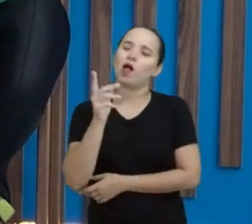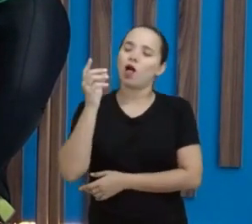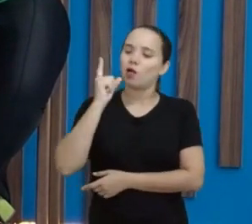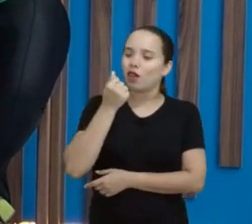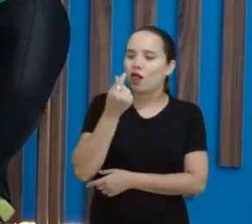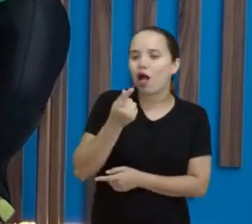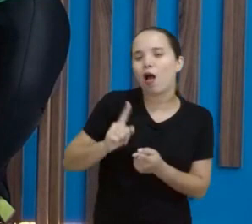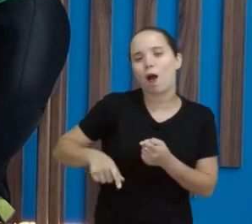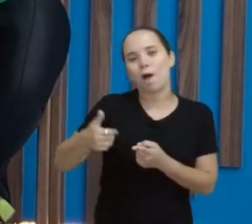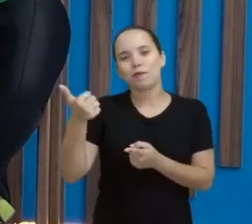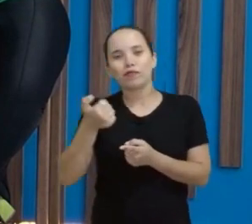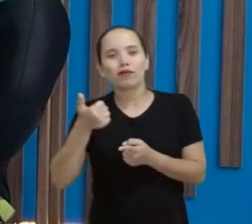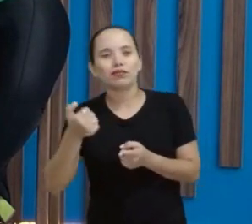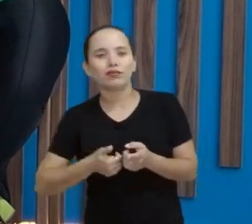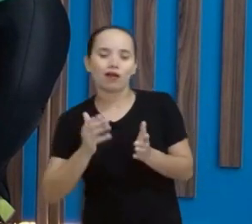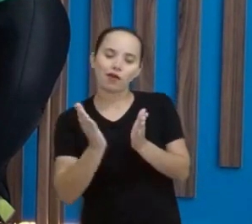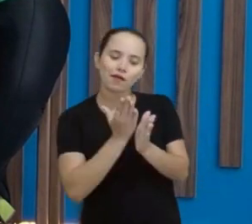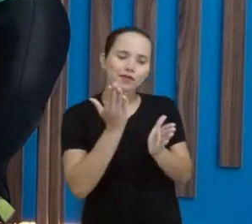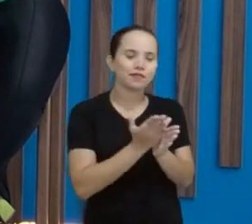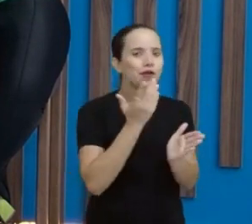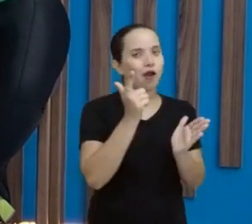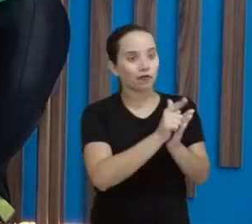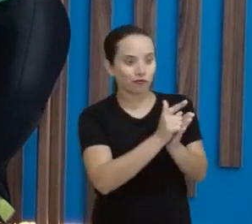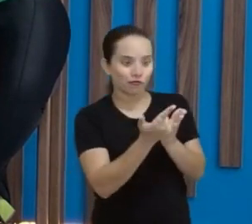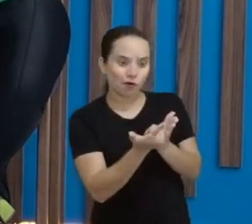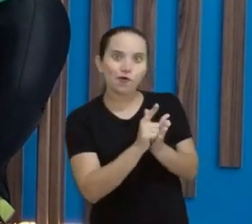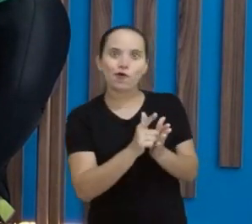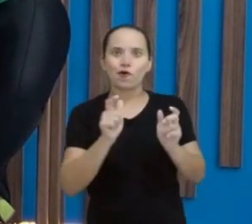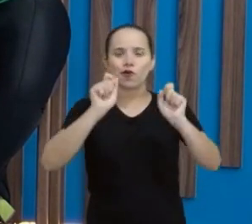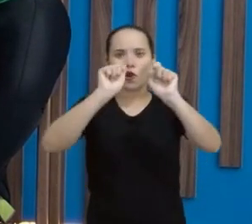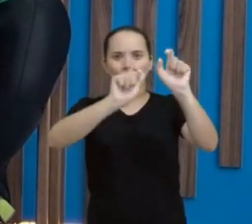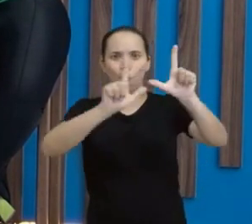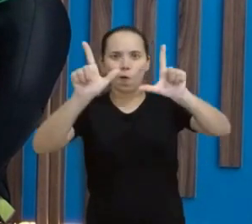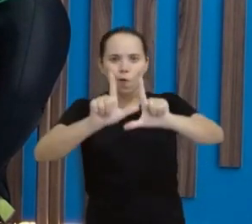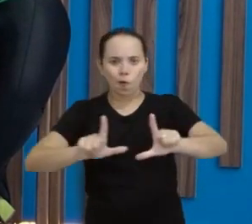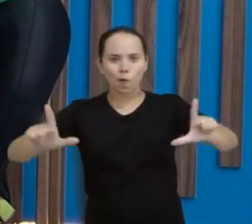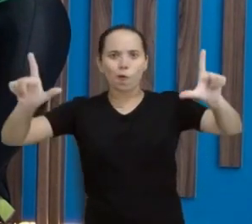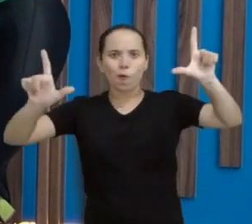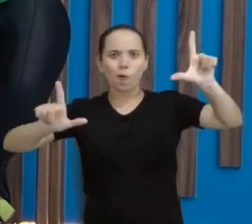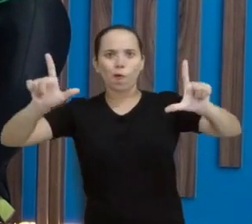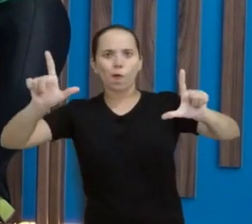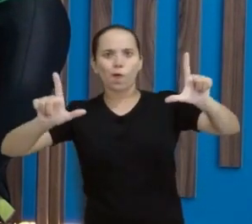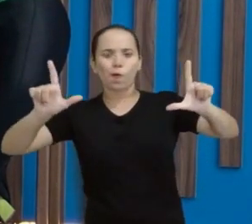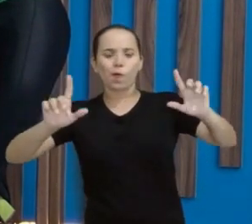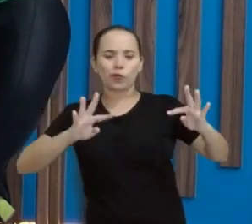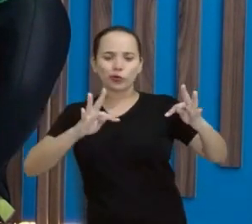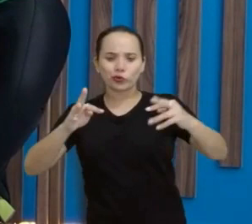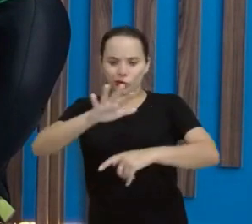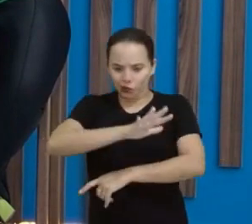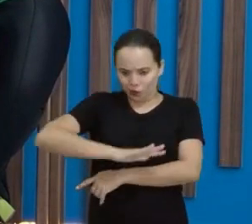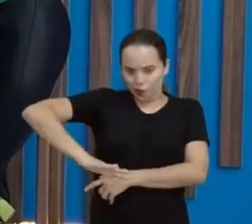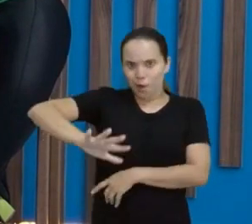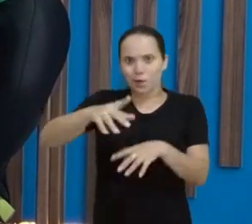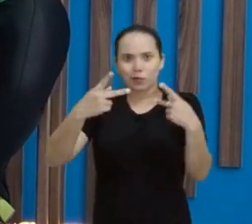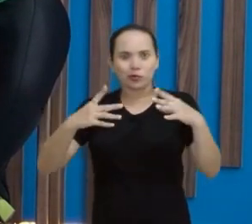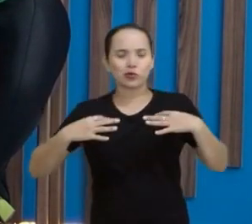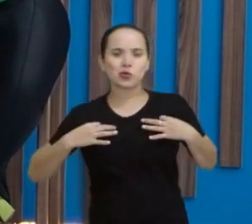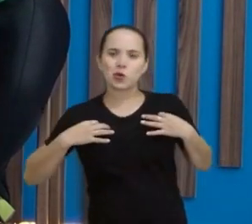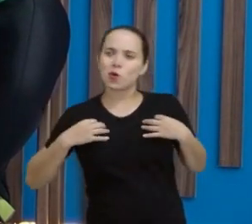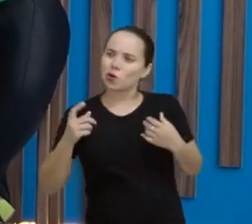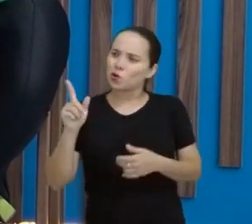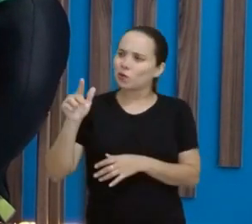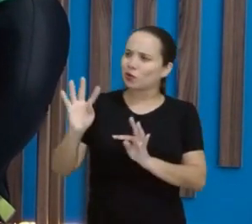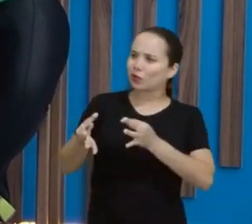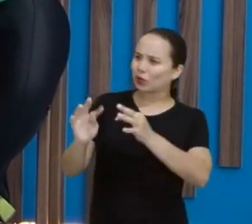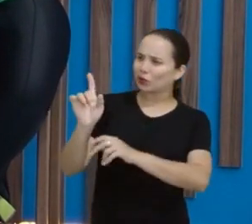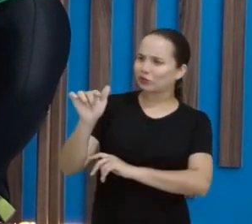o caderno, a folha, o quadro, tudo que está ao seu redor, a sua roupa, é a tecnologia, não é isso, Tiago? Exatamente,